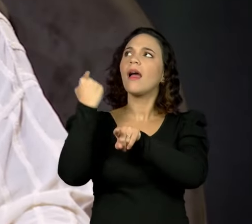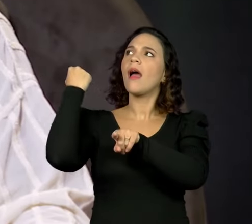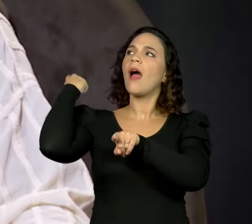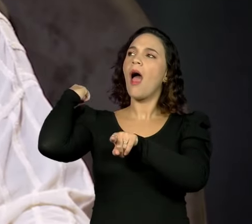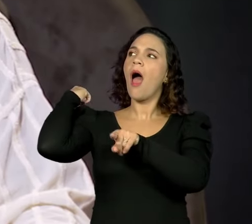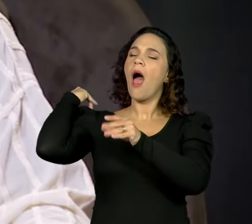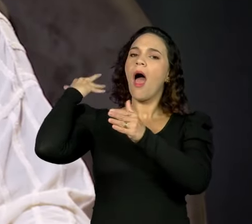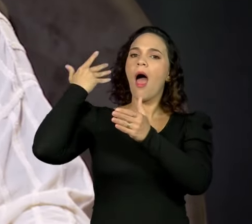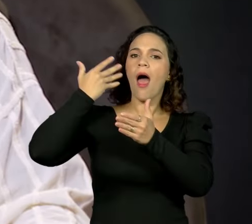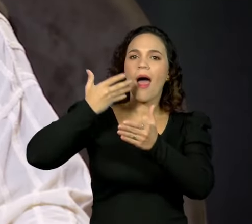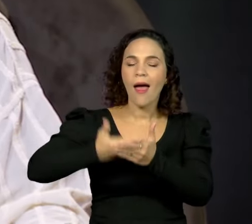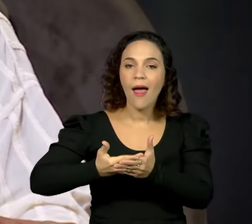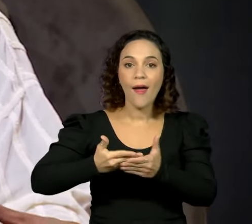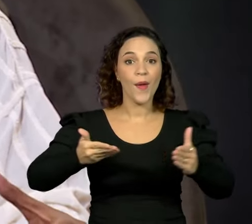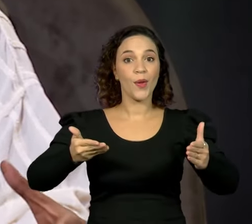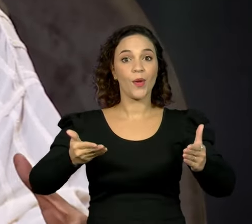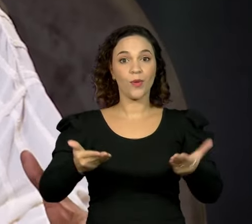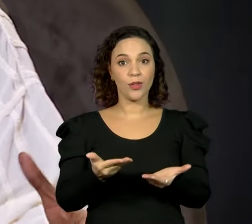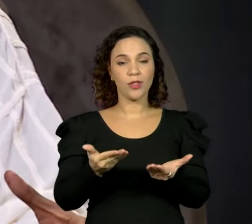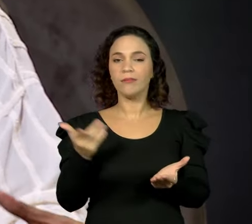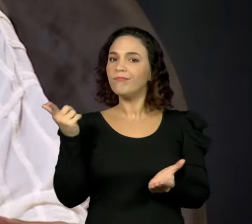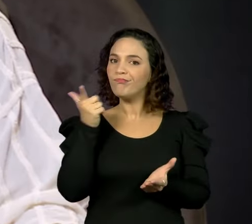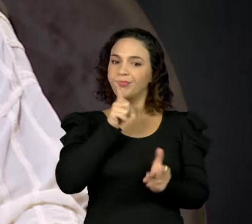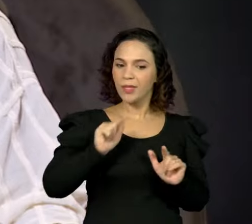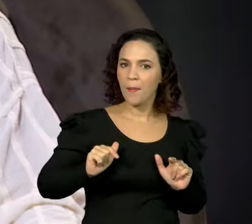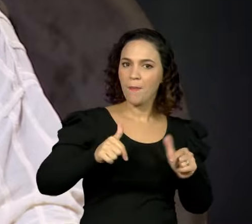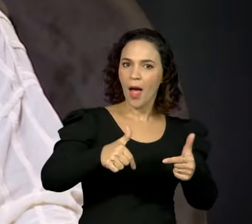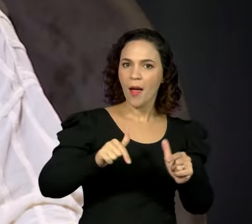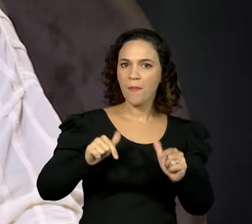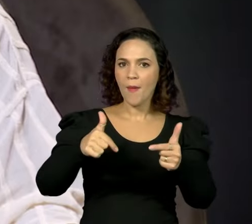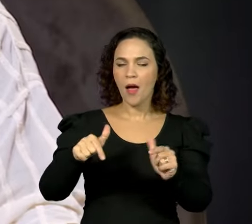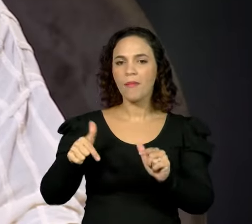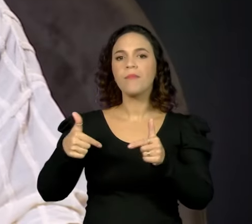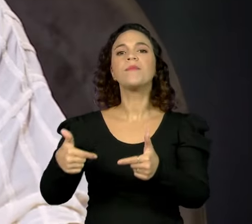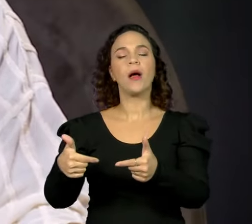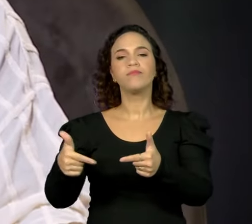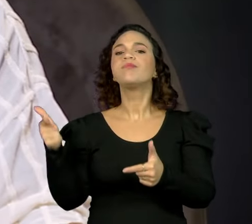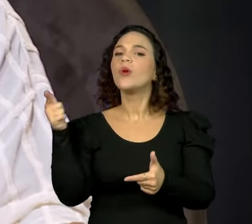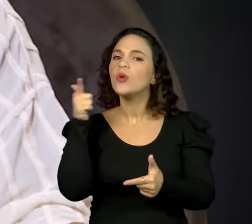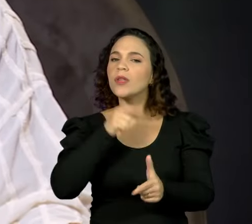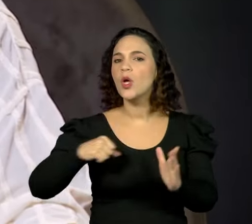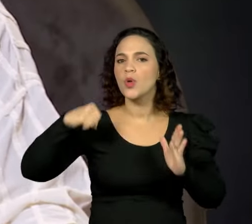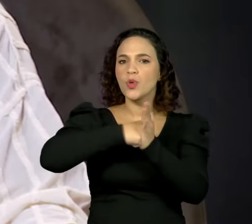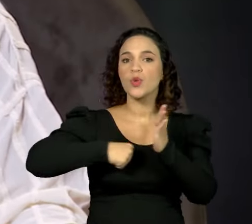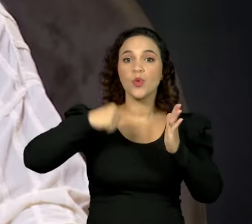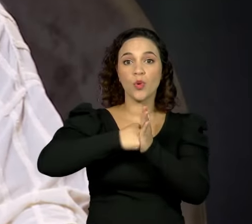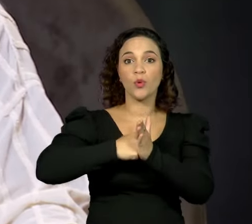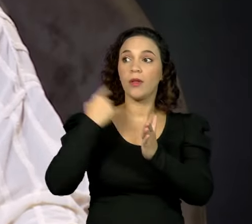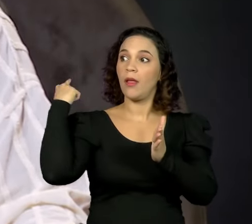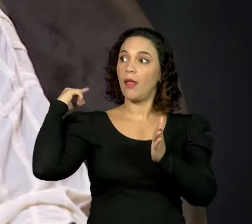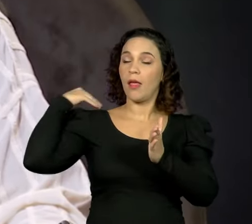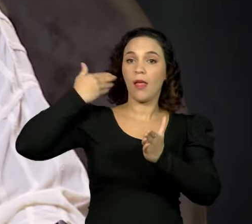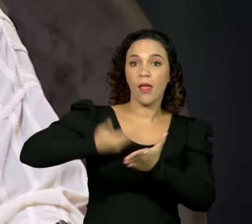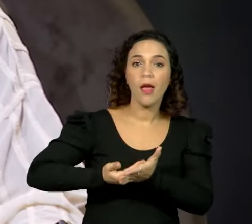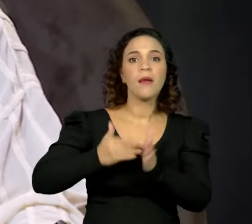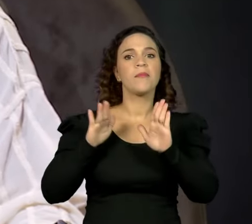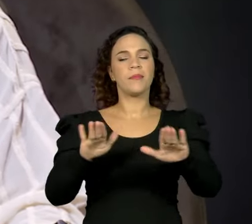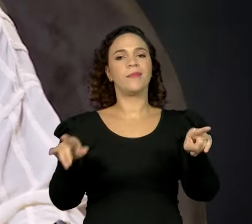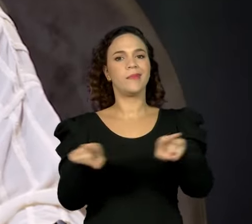a gente possamos ter ações que justifiquem tanto as lutas dos nossos antepassados, mas que